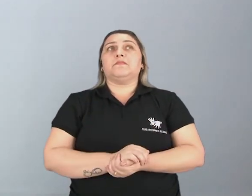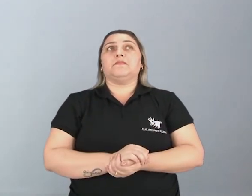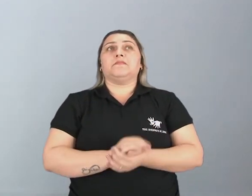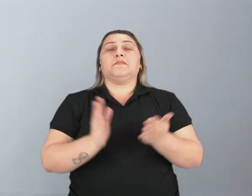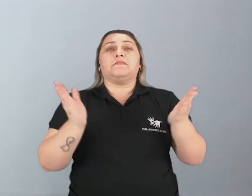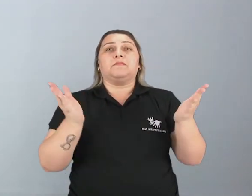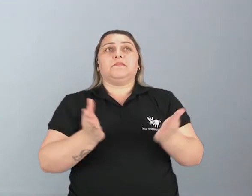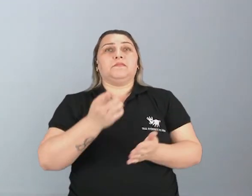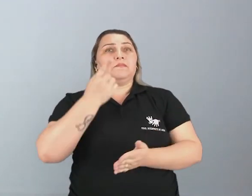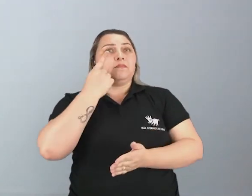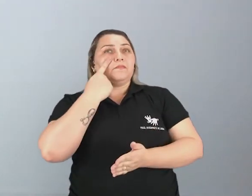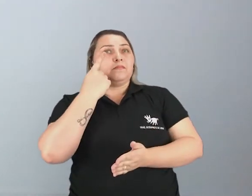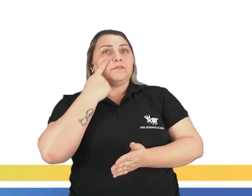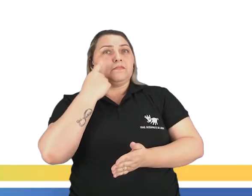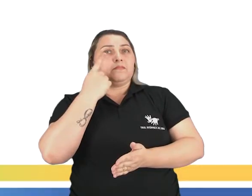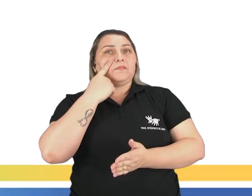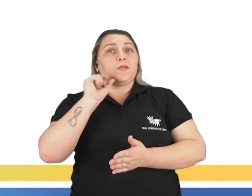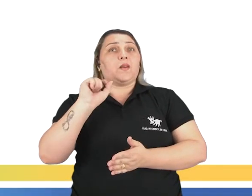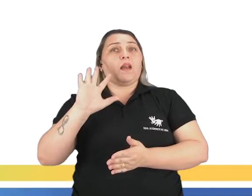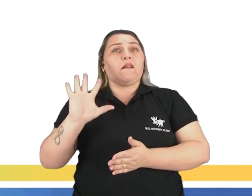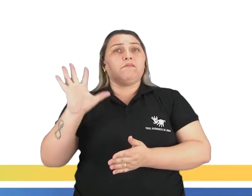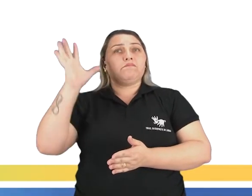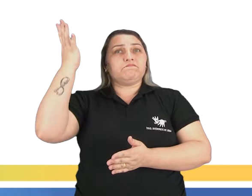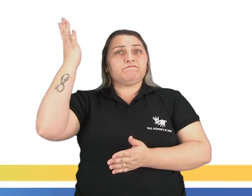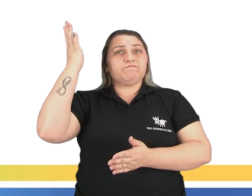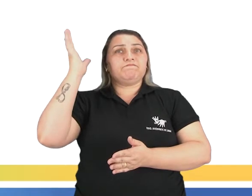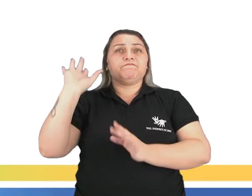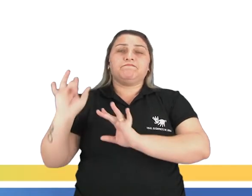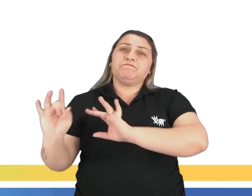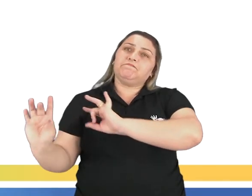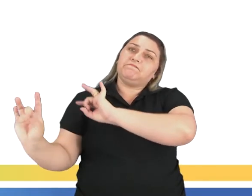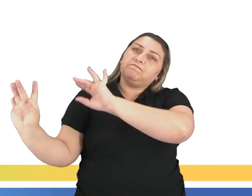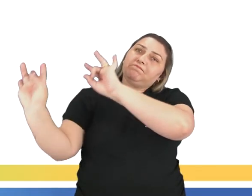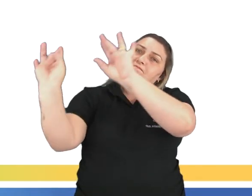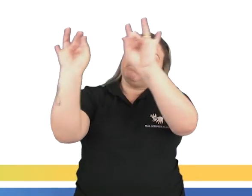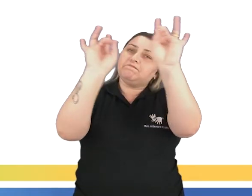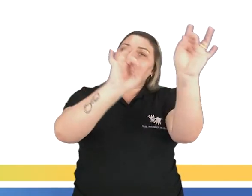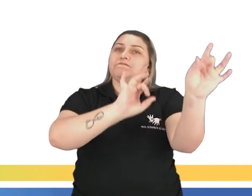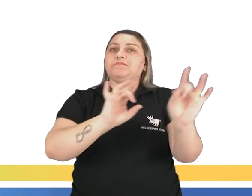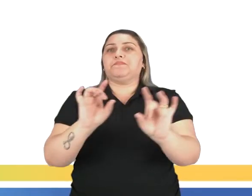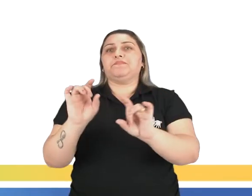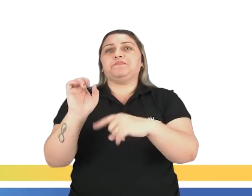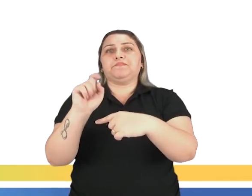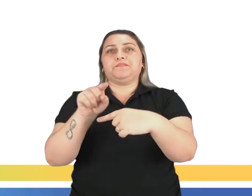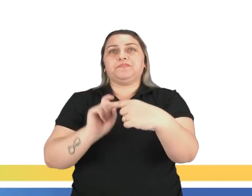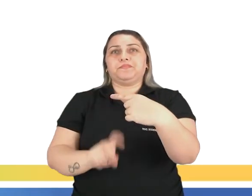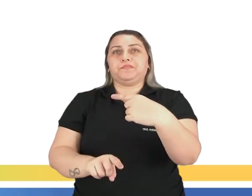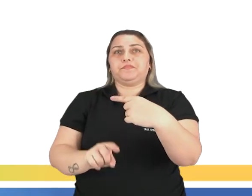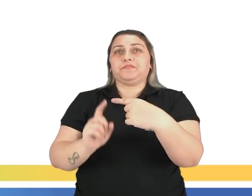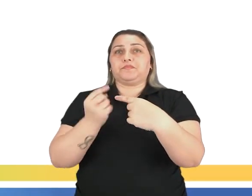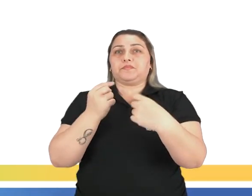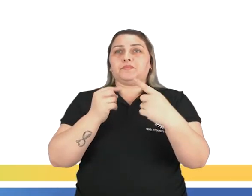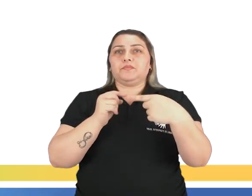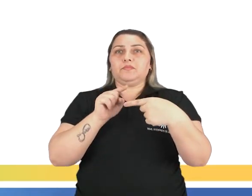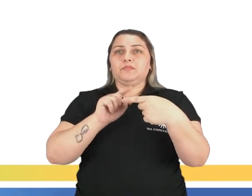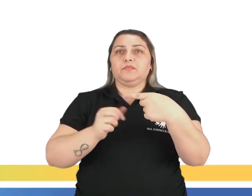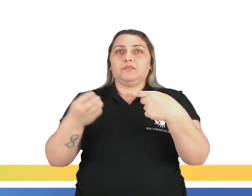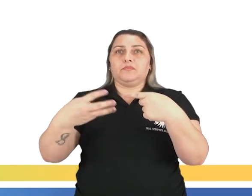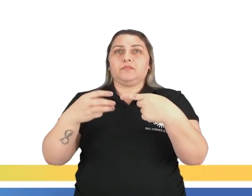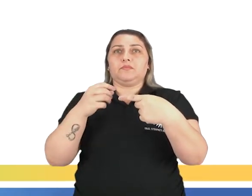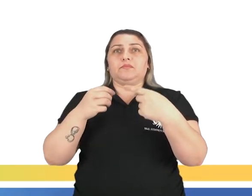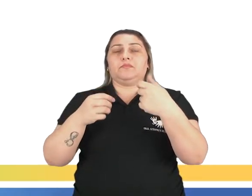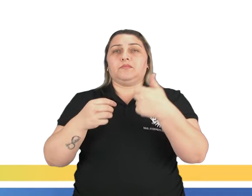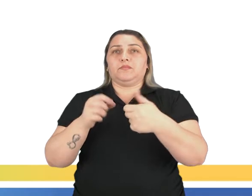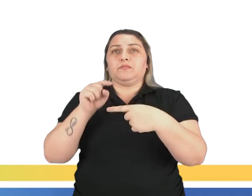Agora, vamos observar comigo o que aconteceu, algo de especiais na divisão. 1 dividido para 3,